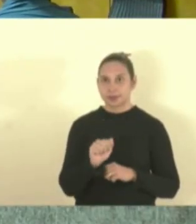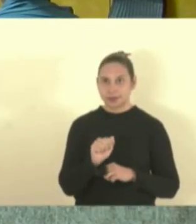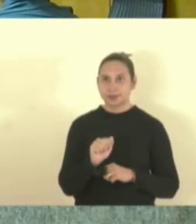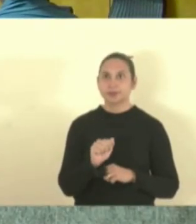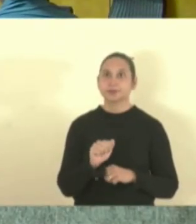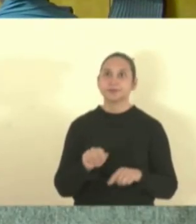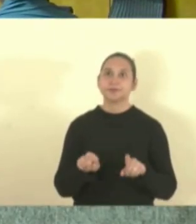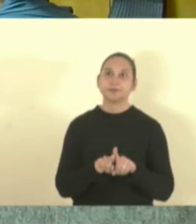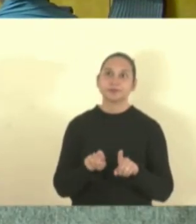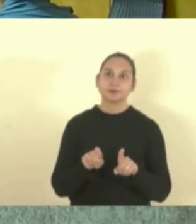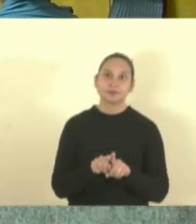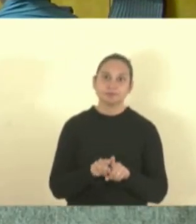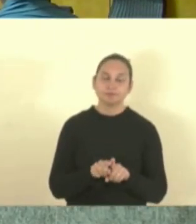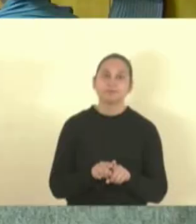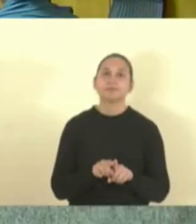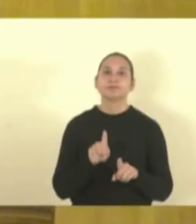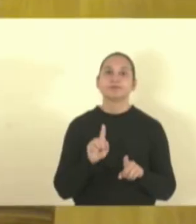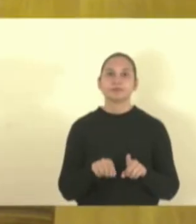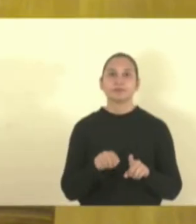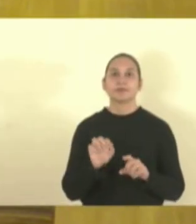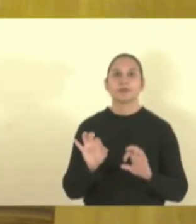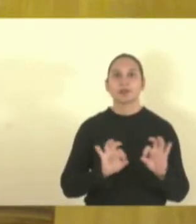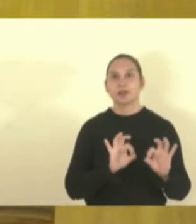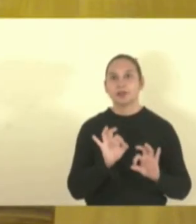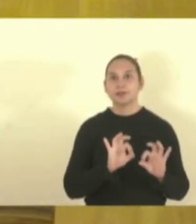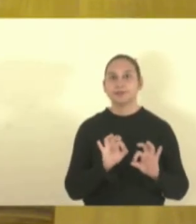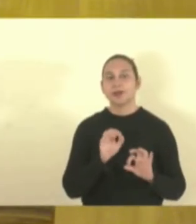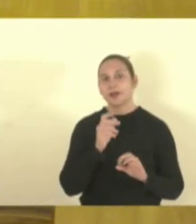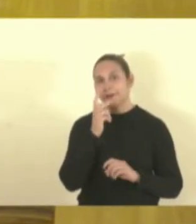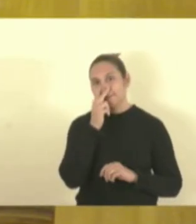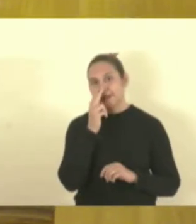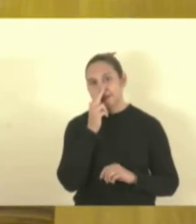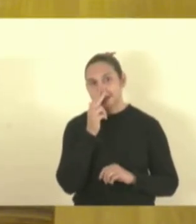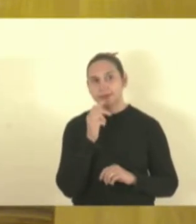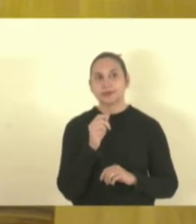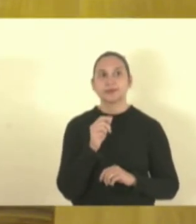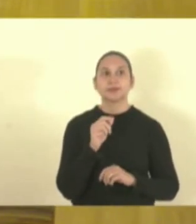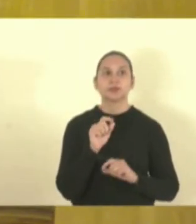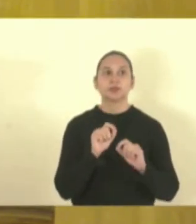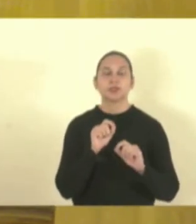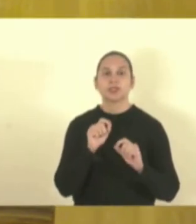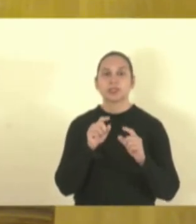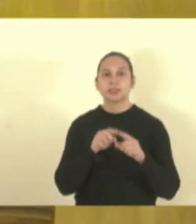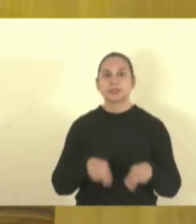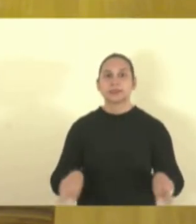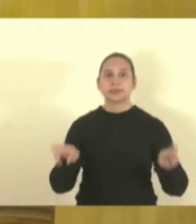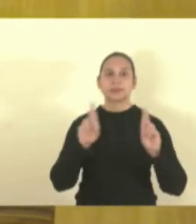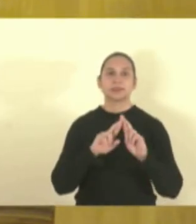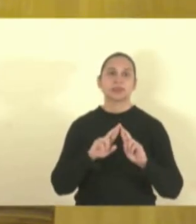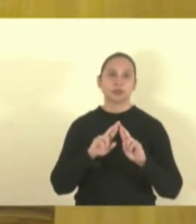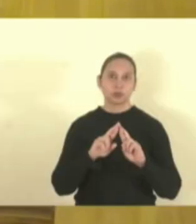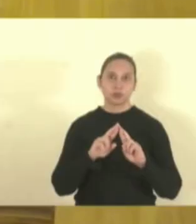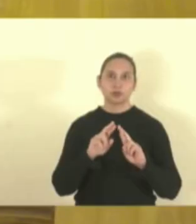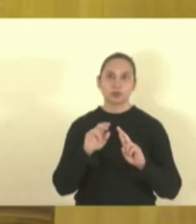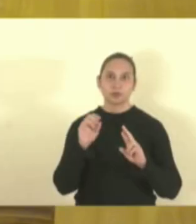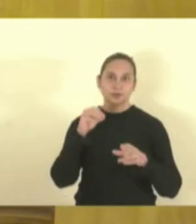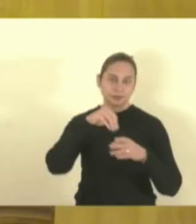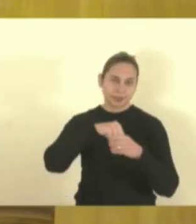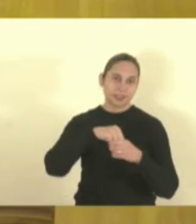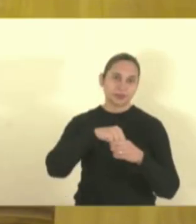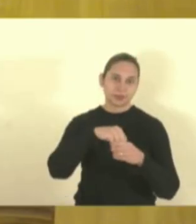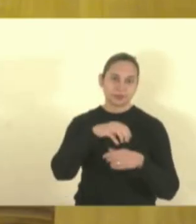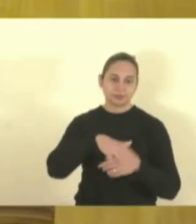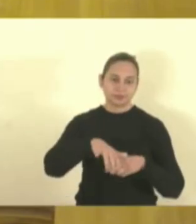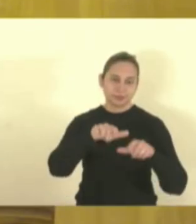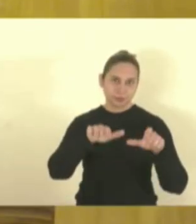de nutrientes e contaminantes. Funcionam como verdadeiras esponjas, regularizando o ciclo hidrológico na paisagem, né? O trabalho